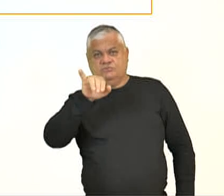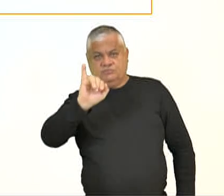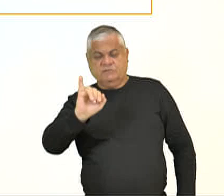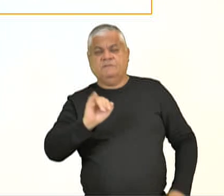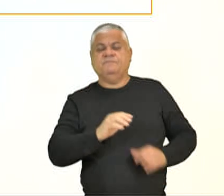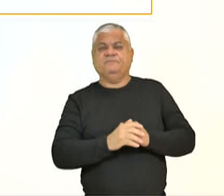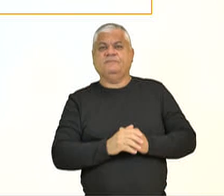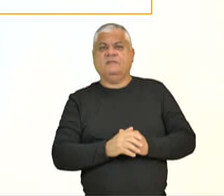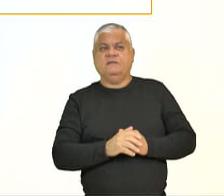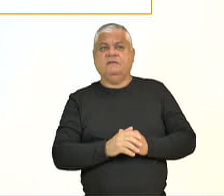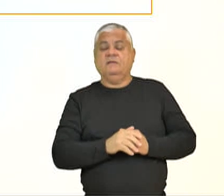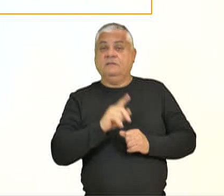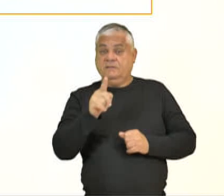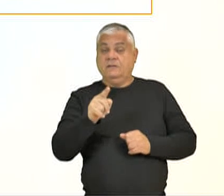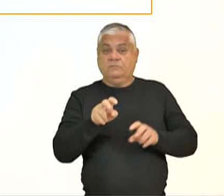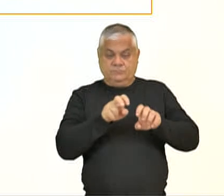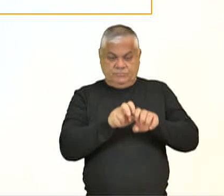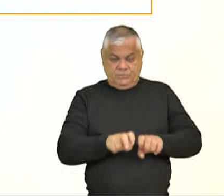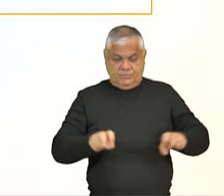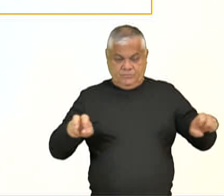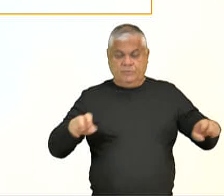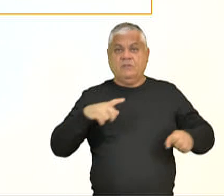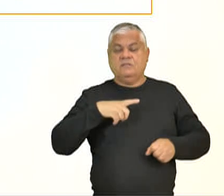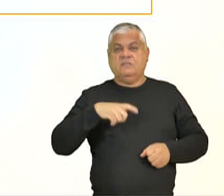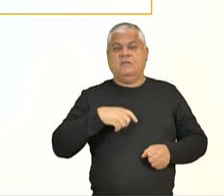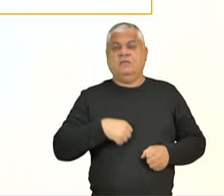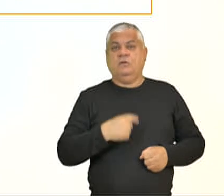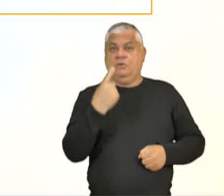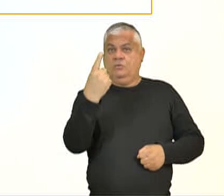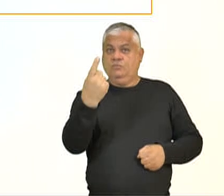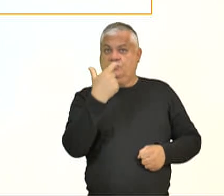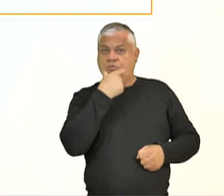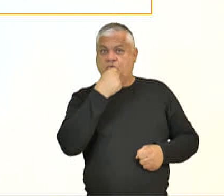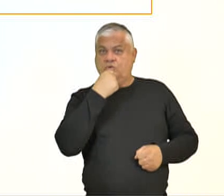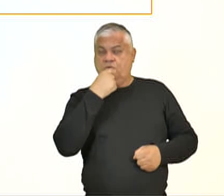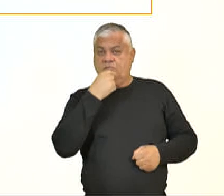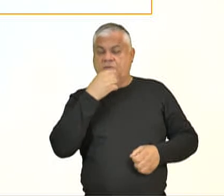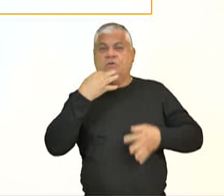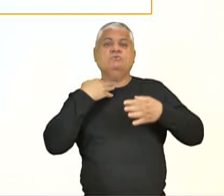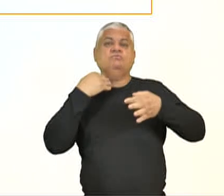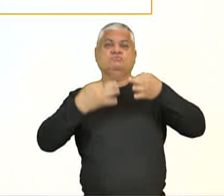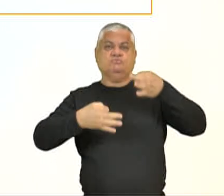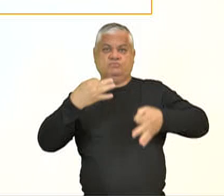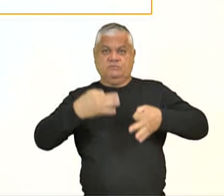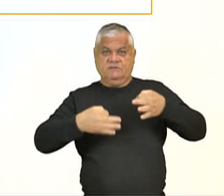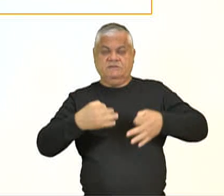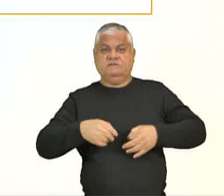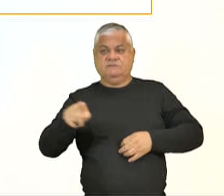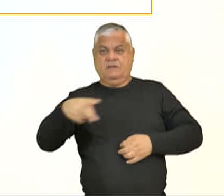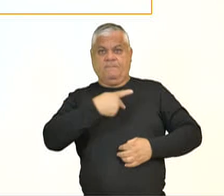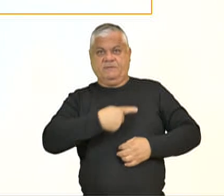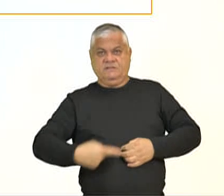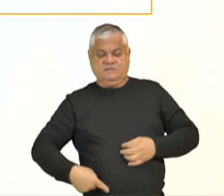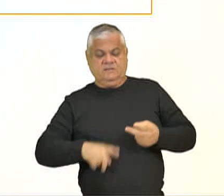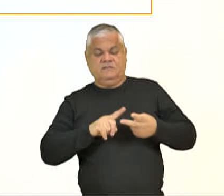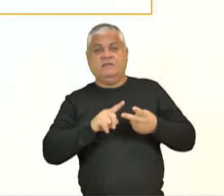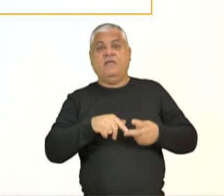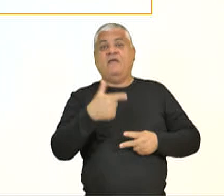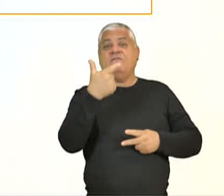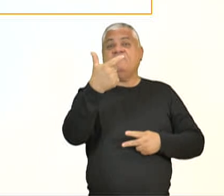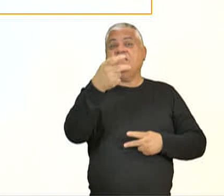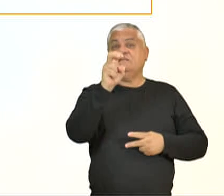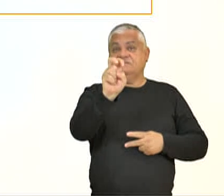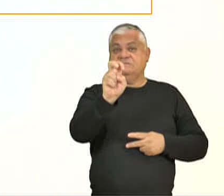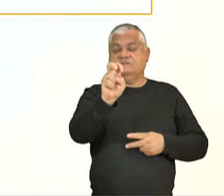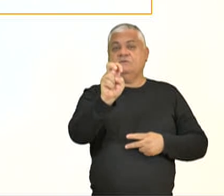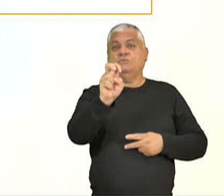comigo. O tribunal do júri é composto por um juiz-presidente e 25 jurados, dos quais 7